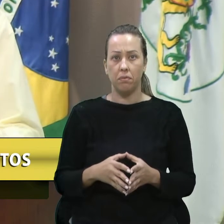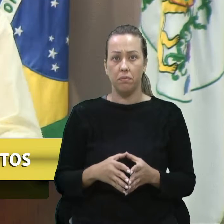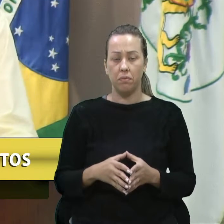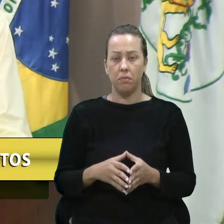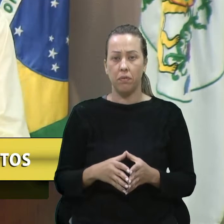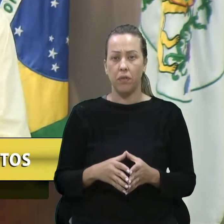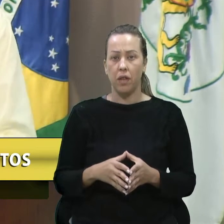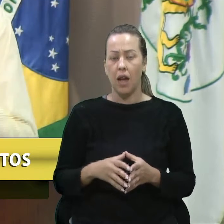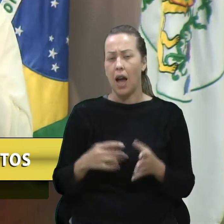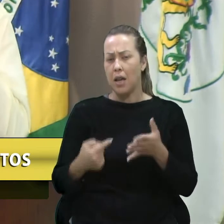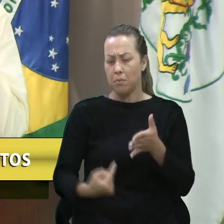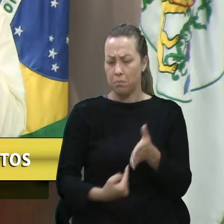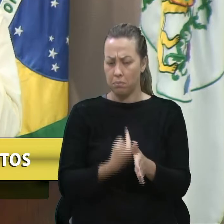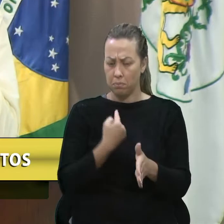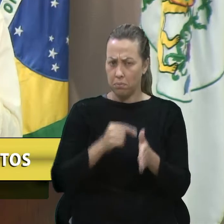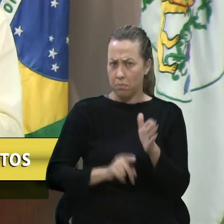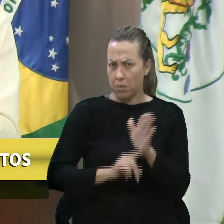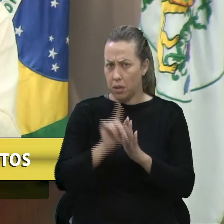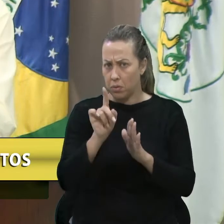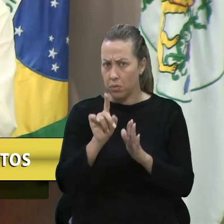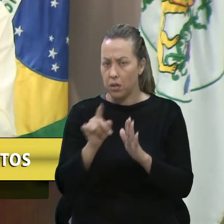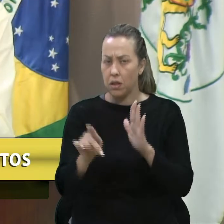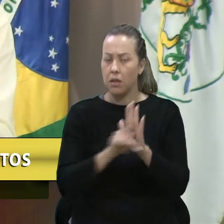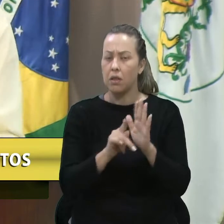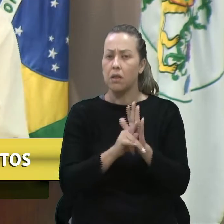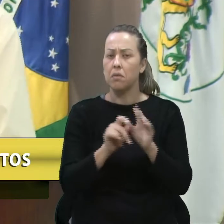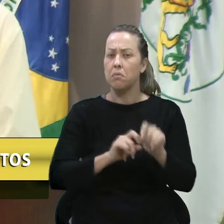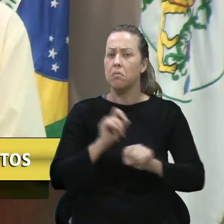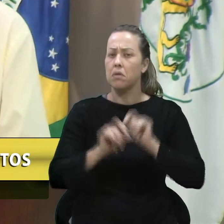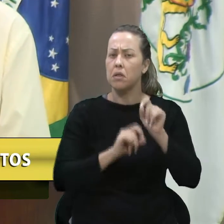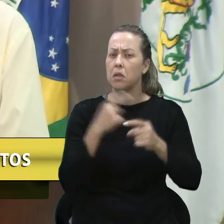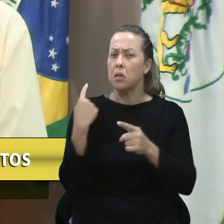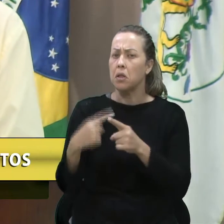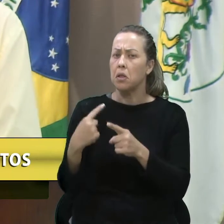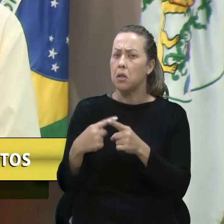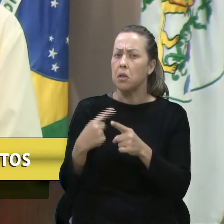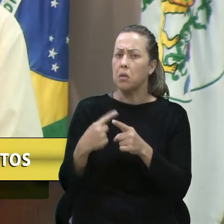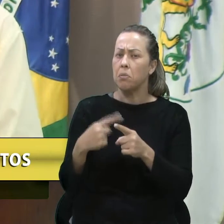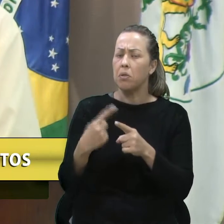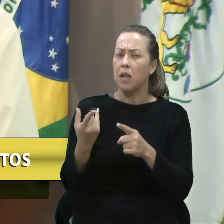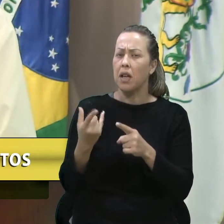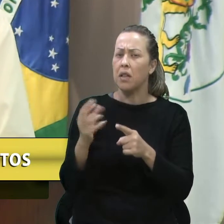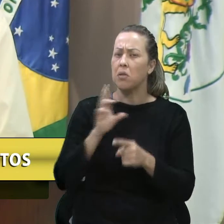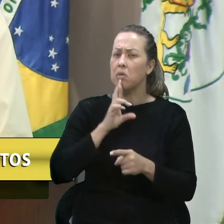Aí a gente se pergunta, a própria pessoa se pergunta, por que não foi escutado?